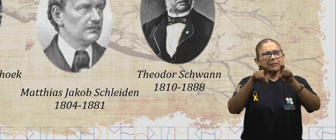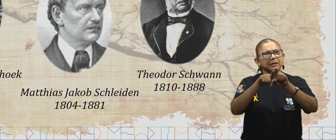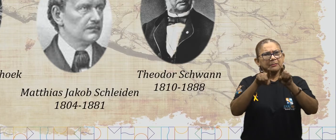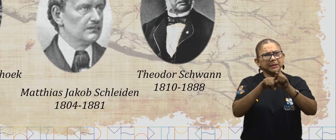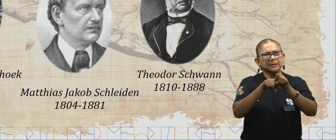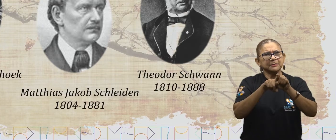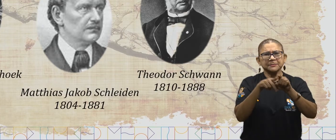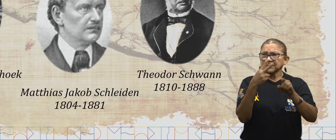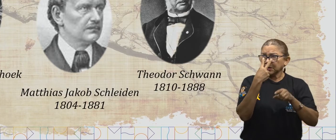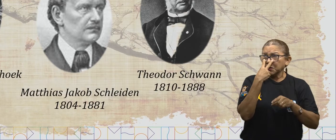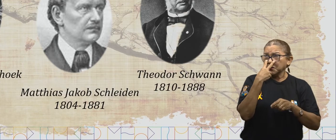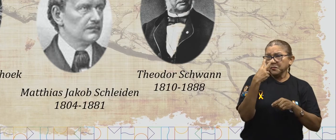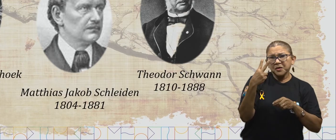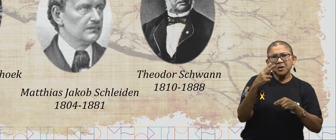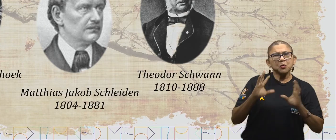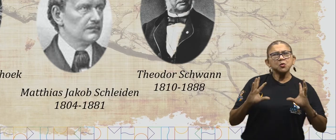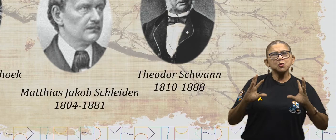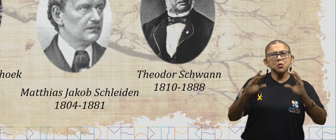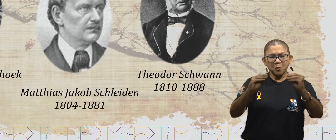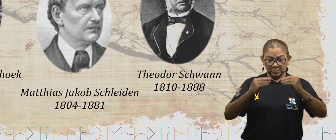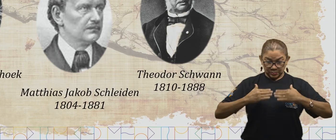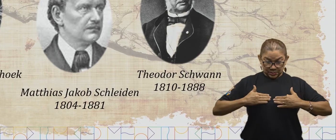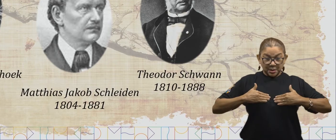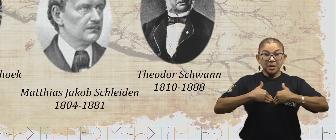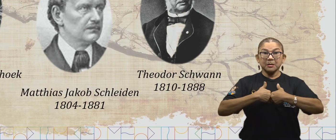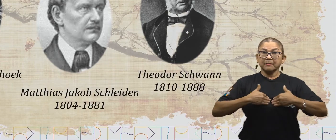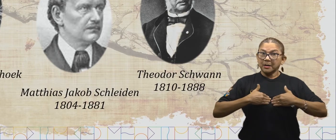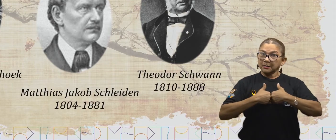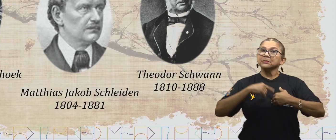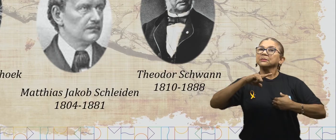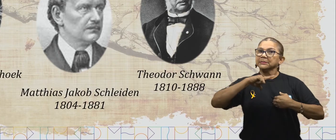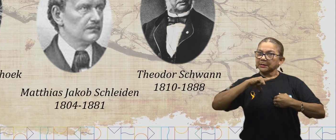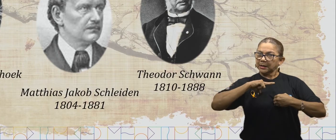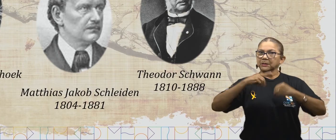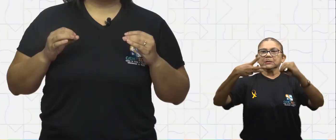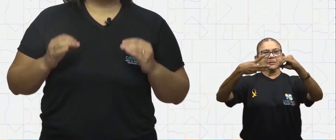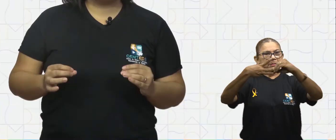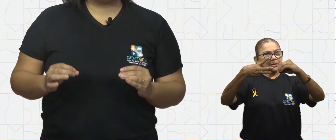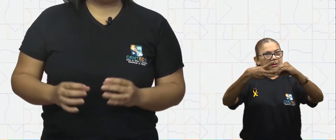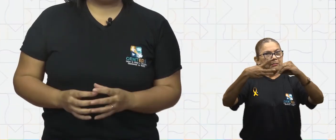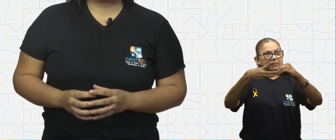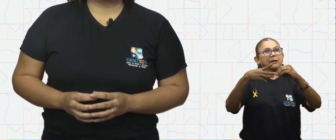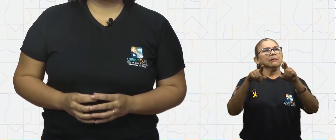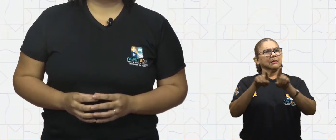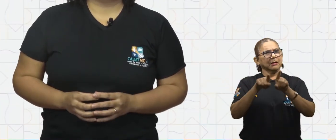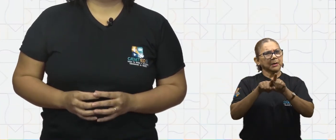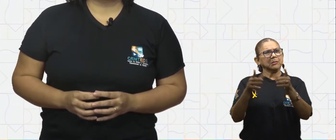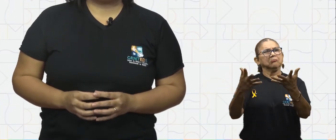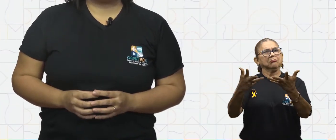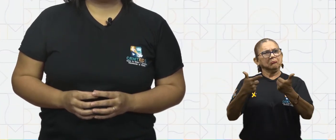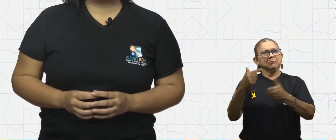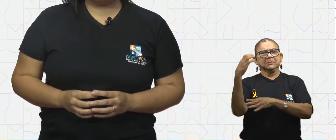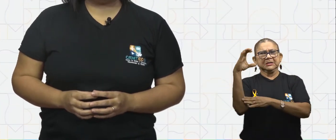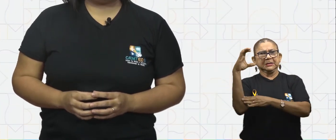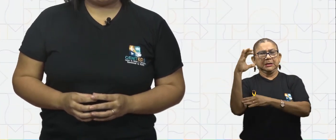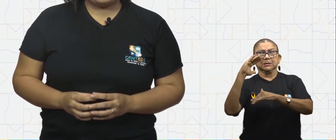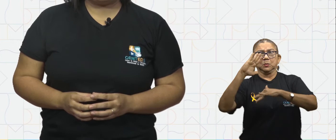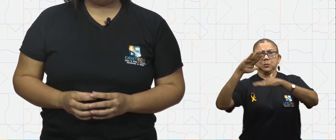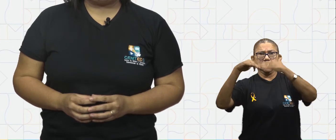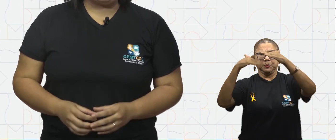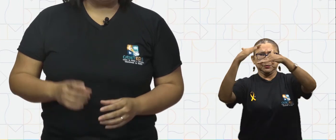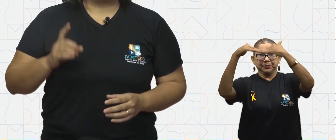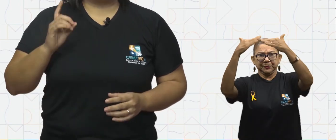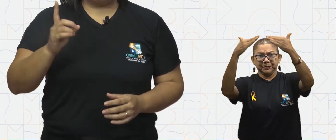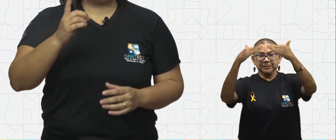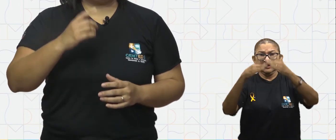Schwann observou que todos os animais são formados por célula. Muito interessante como a ciência avança, não é